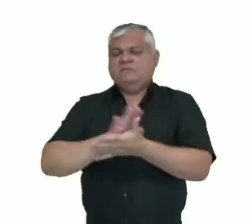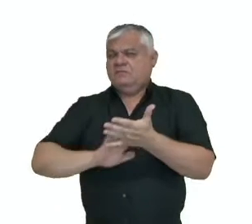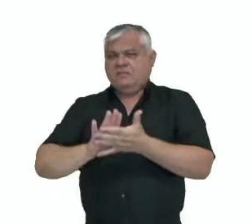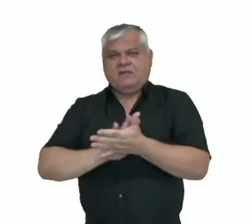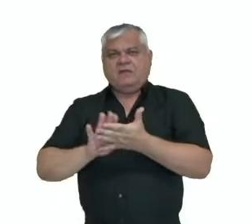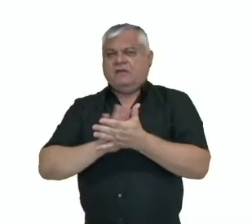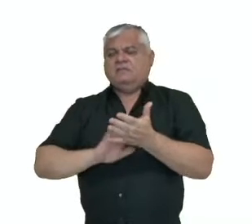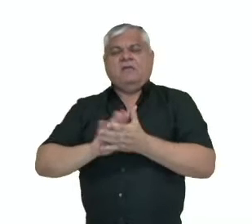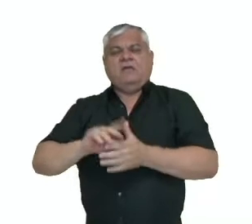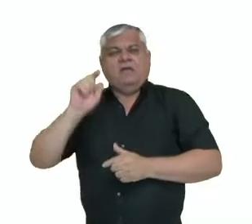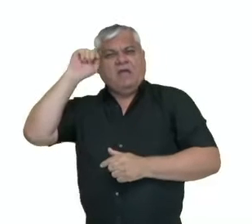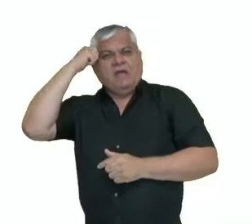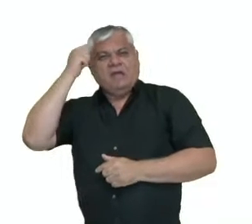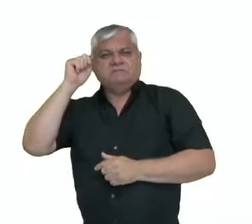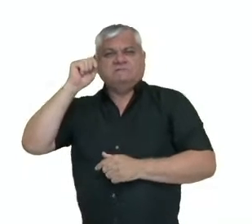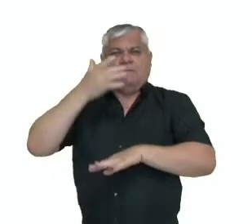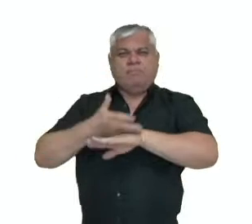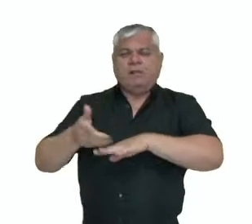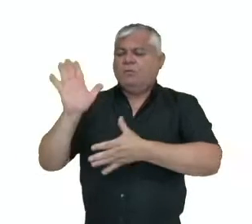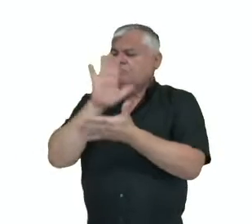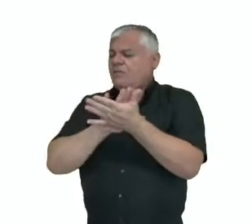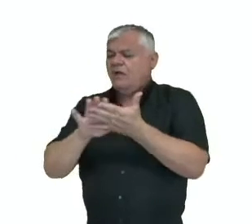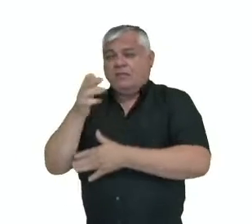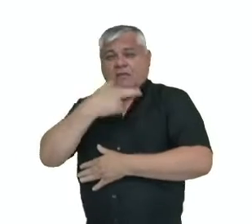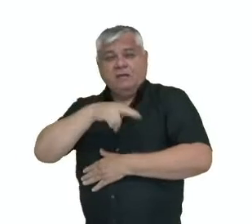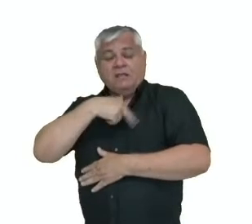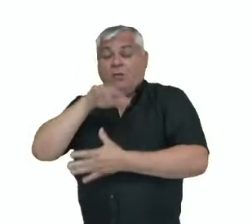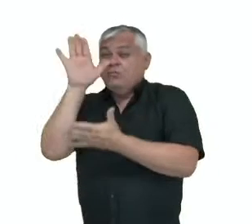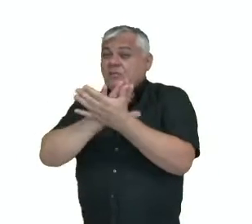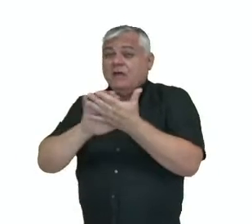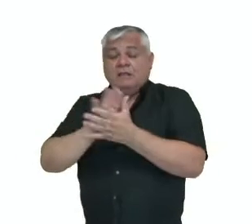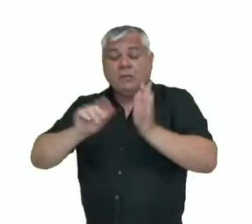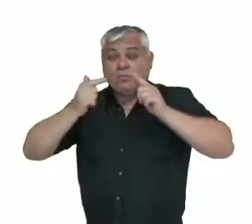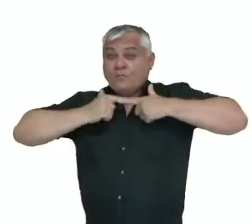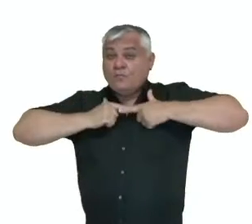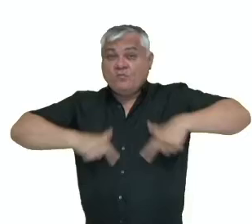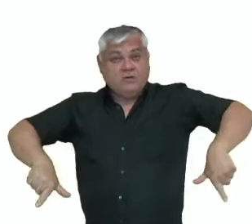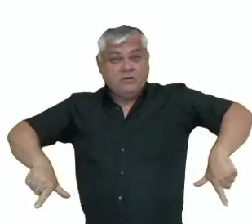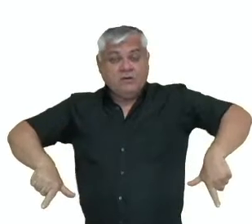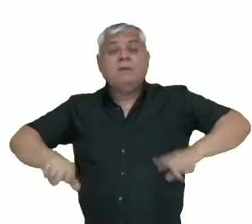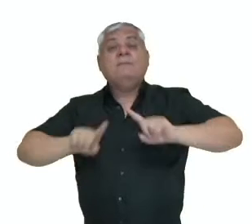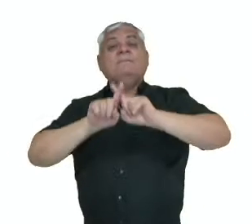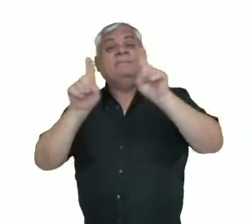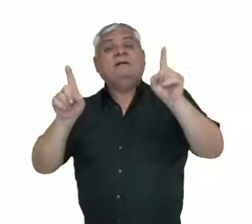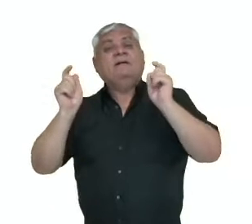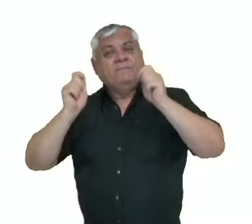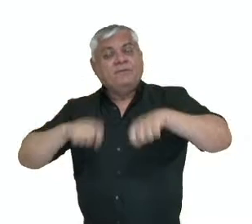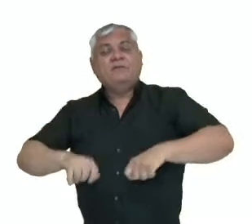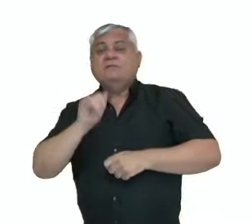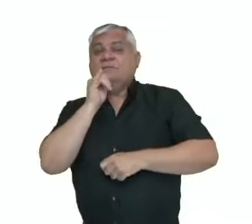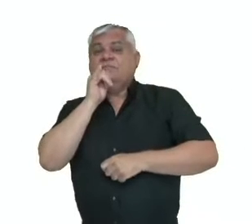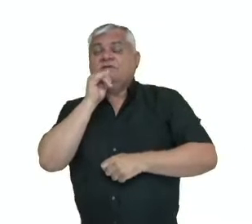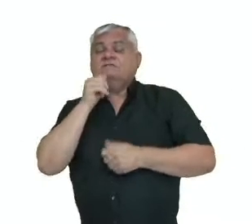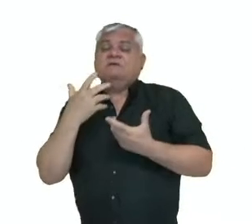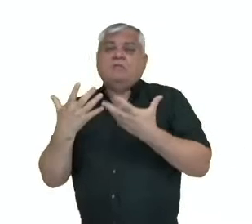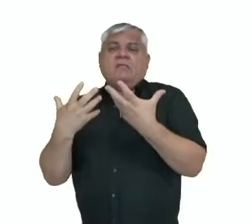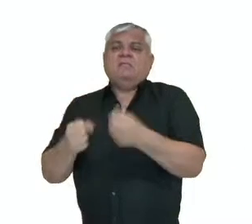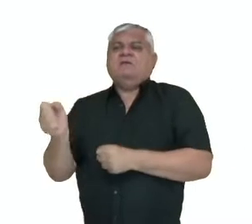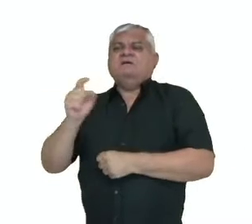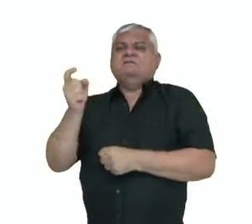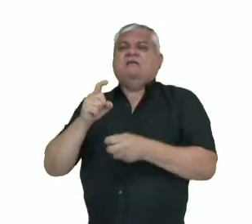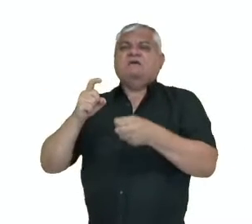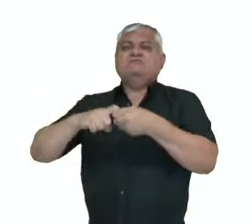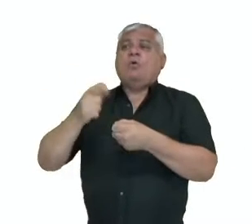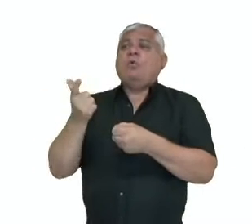racial, política e religiosa e de qualquer gênero, mas podem recusar o ingresso de um novo